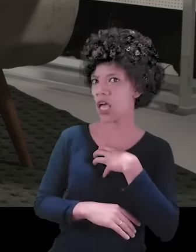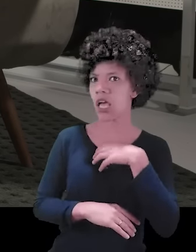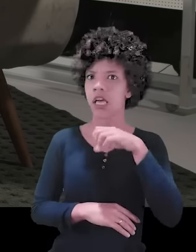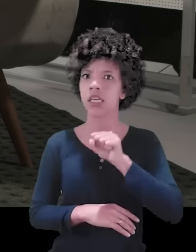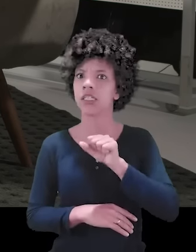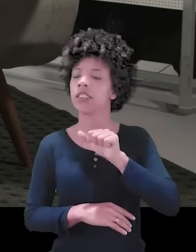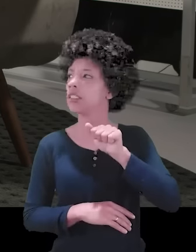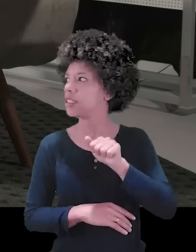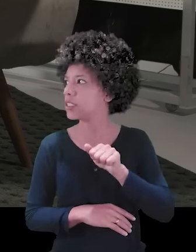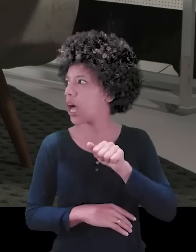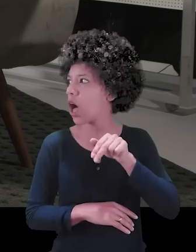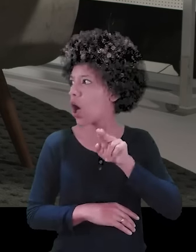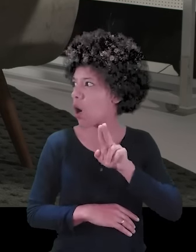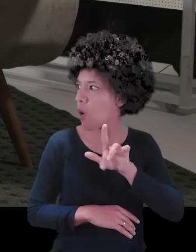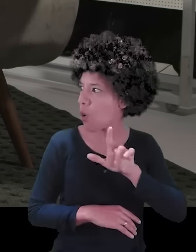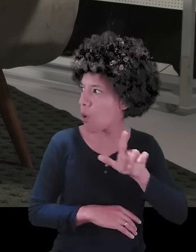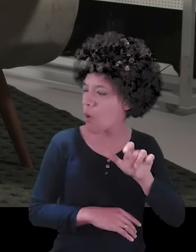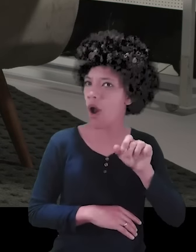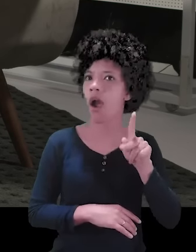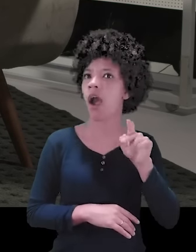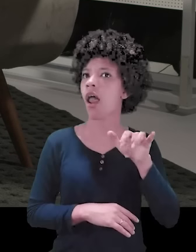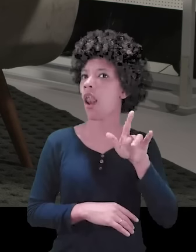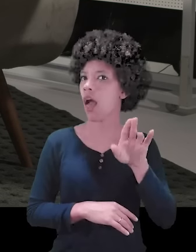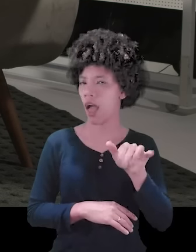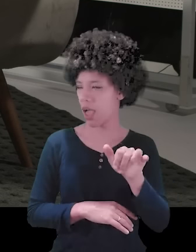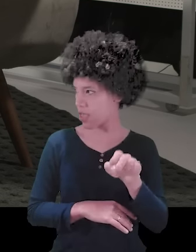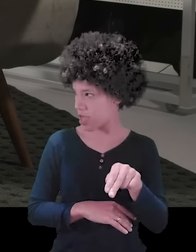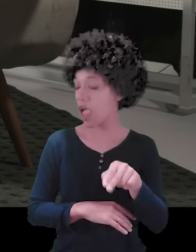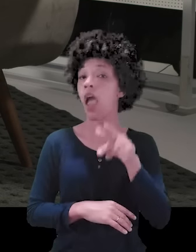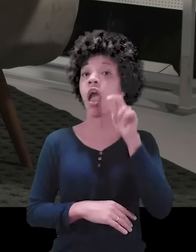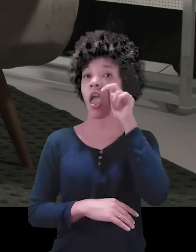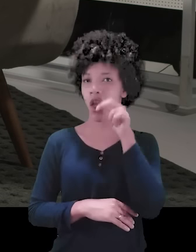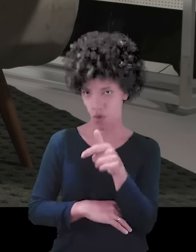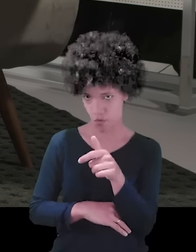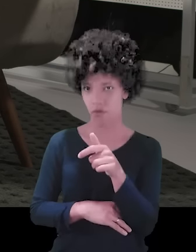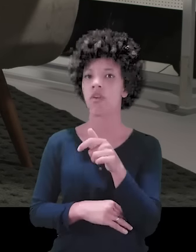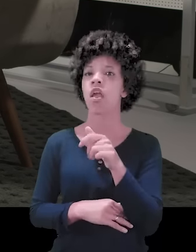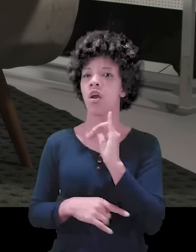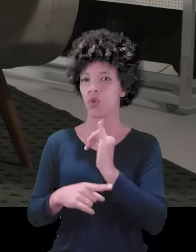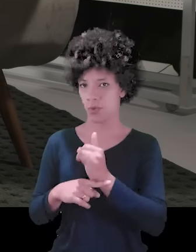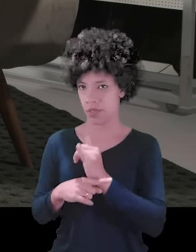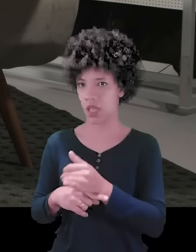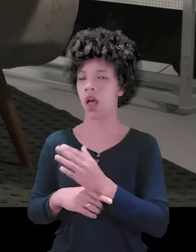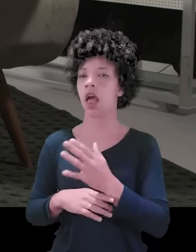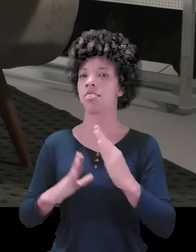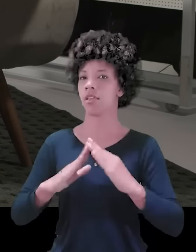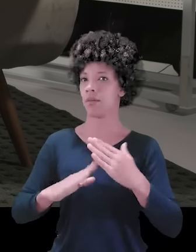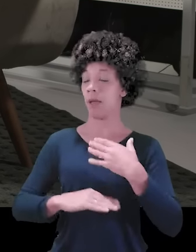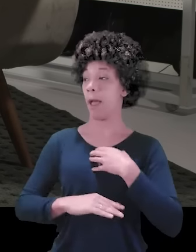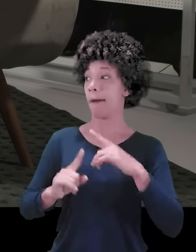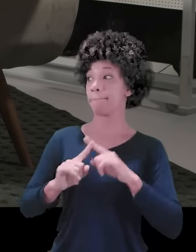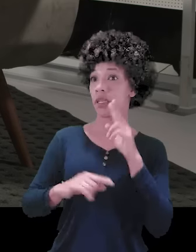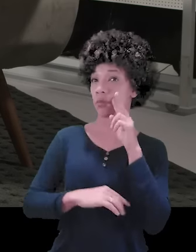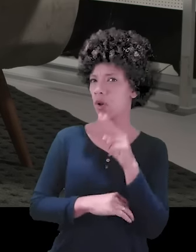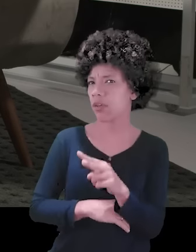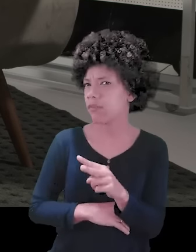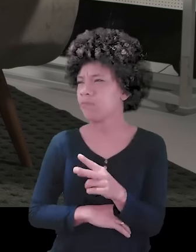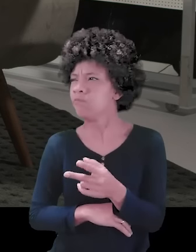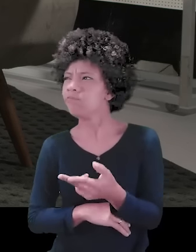Raul Klein eu vou te falar um negócio eu li a sua matéria do Sol Klein da Casas Bahia mas pelo que eu li